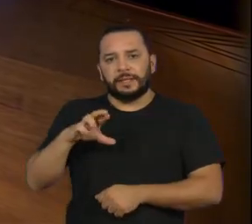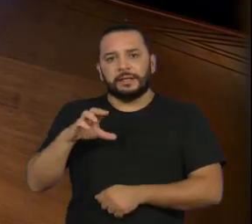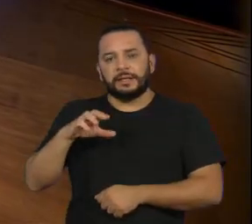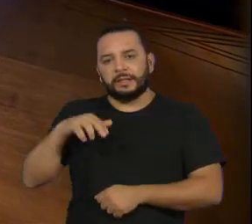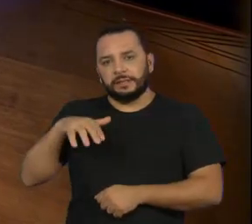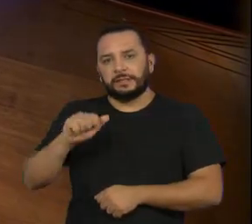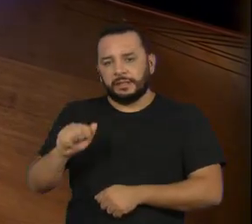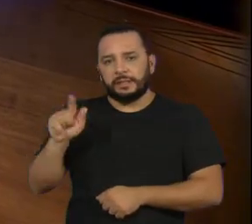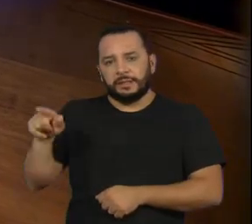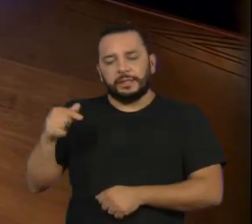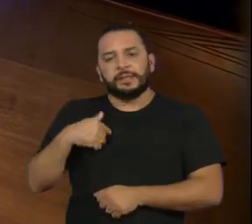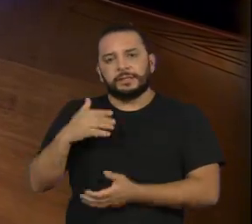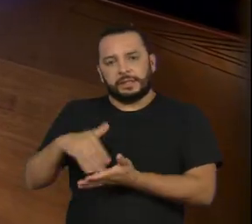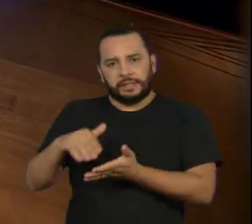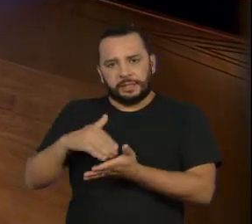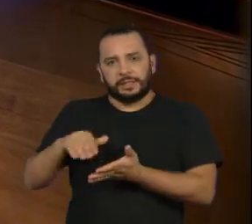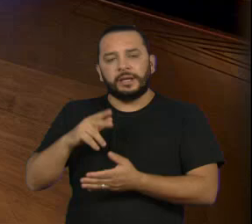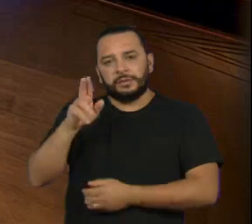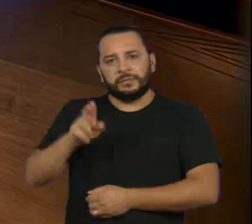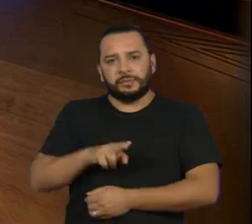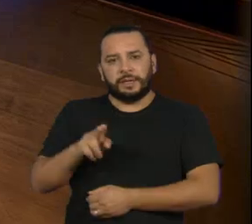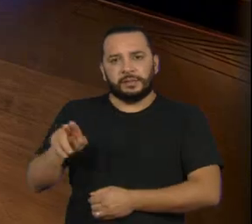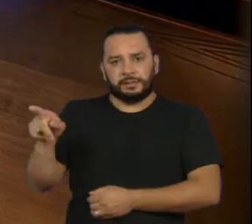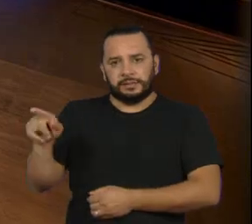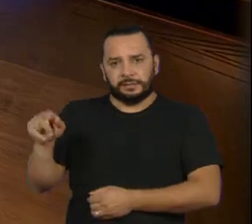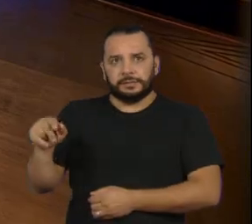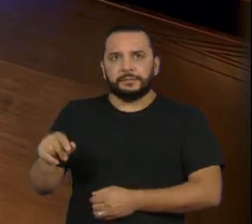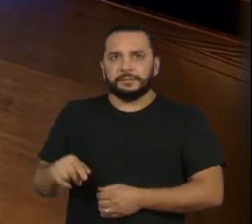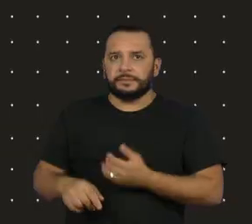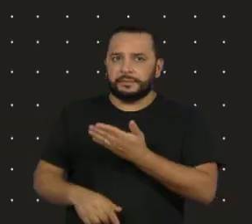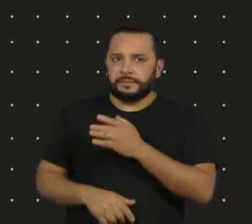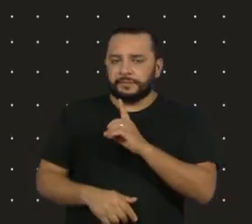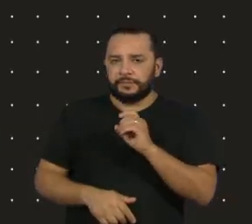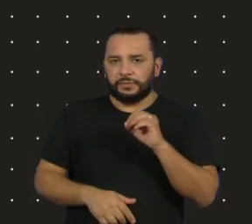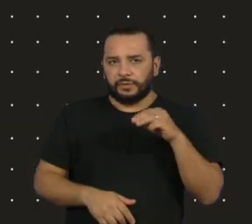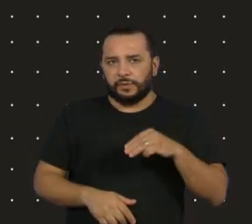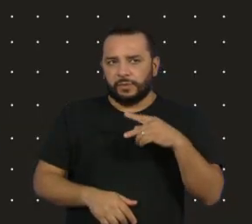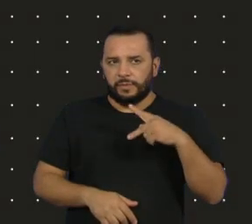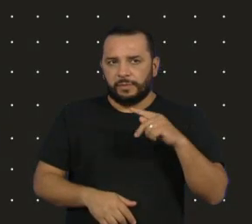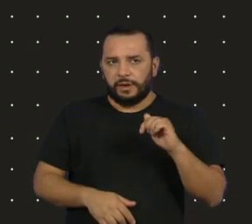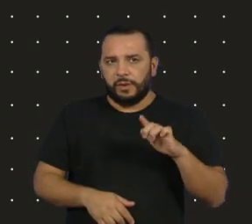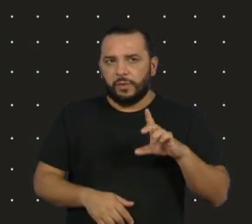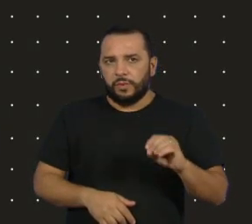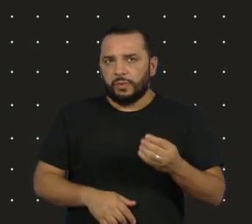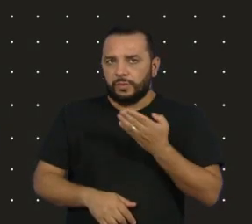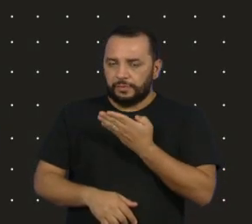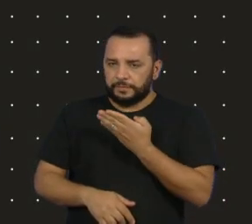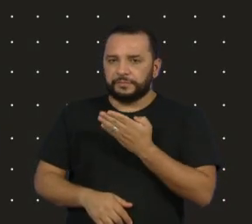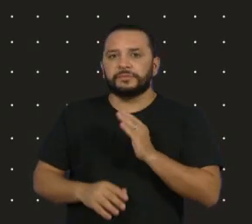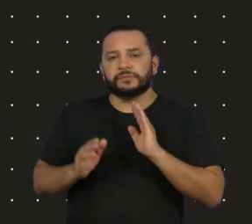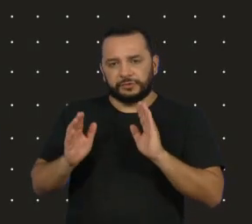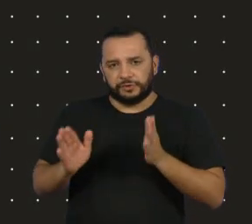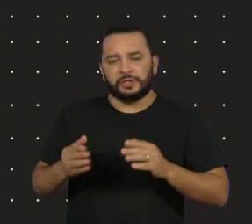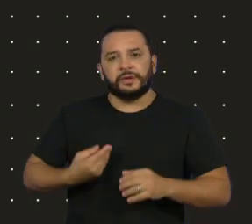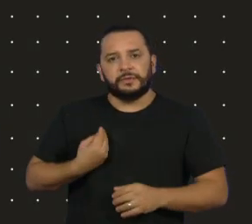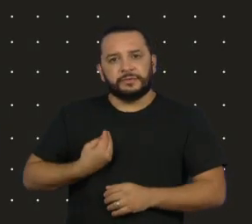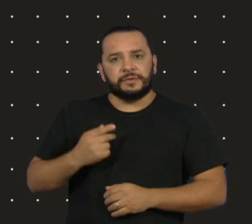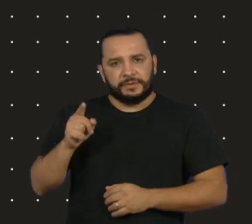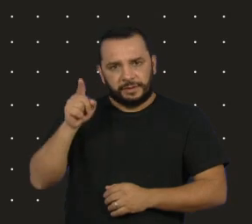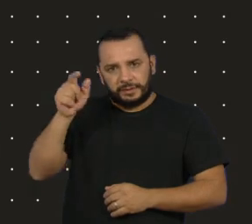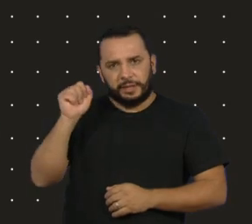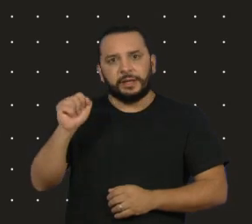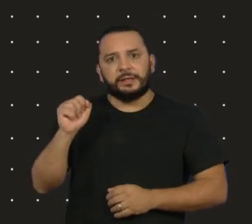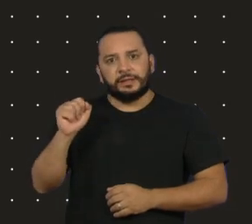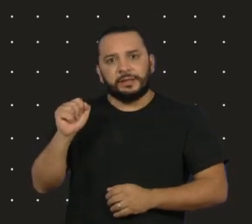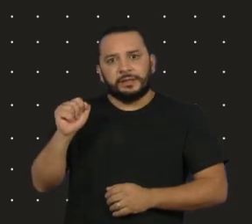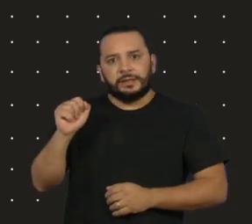Paulo Evaristo Arnes. Então, quando eu cheguei no DOPS, Dom Paulo já estava lá, e isso já era